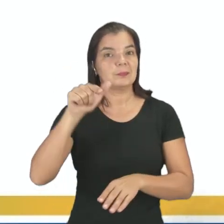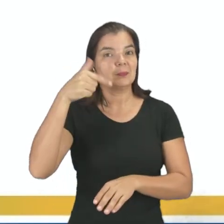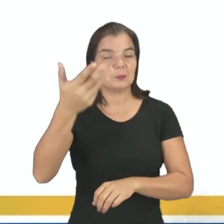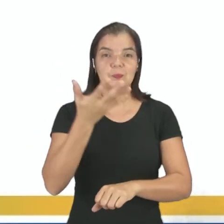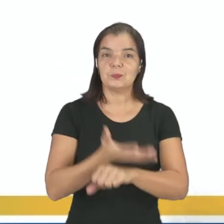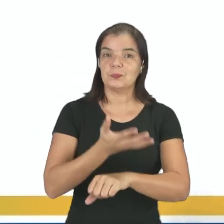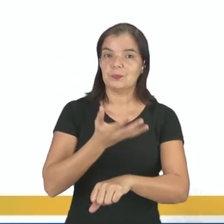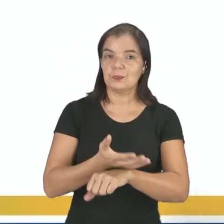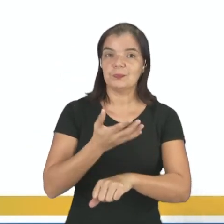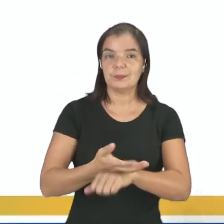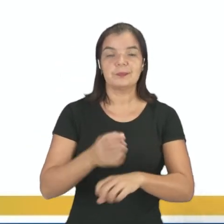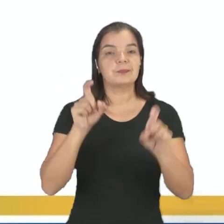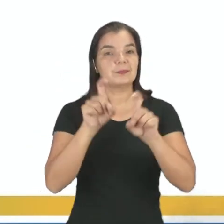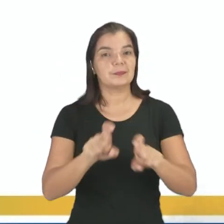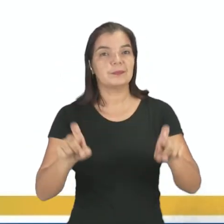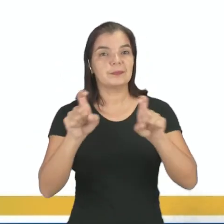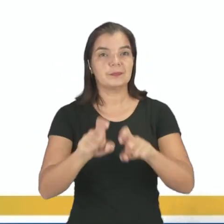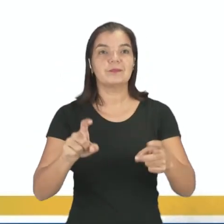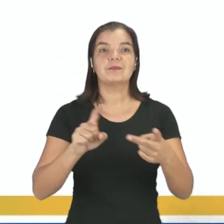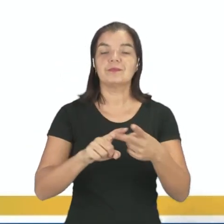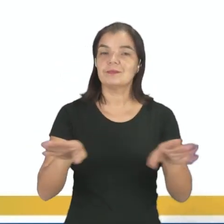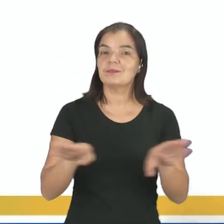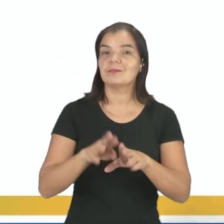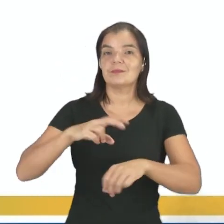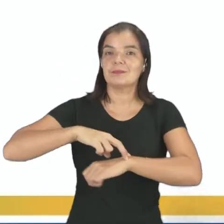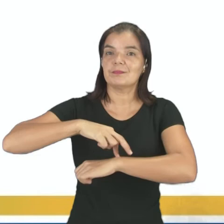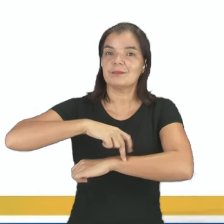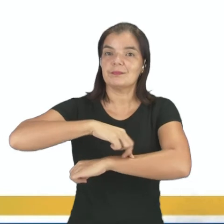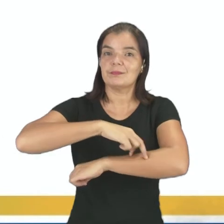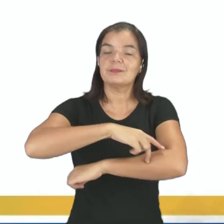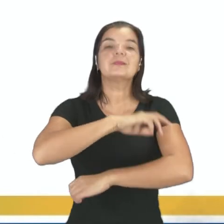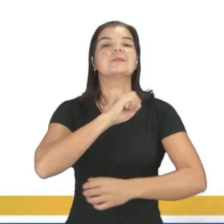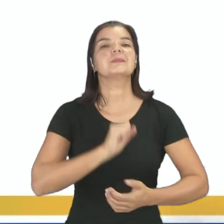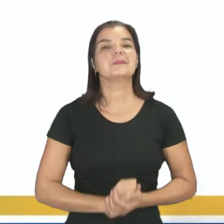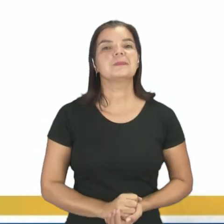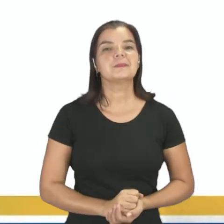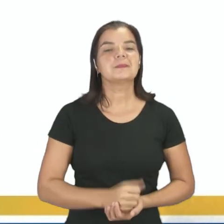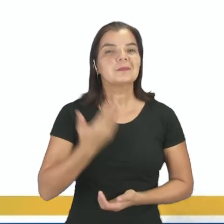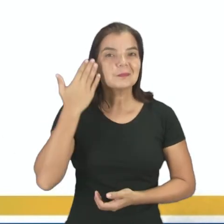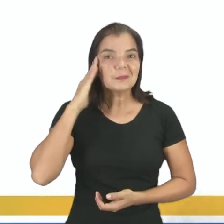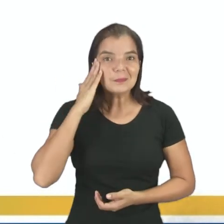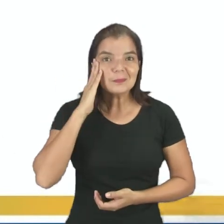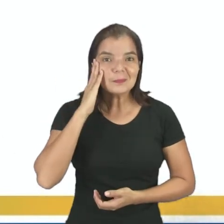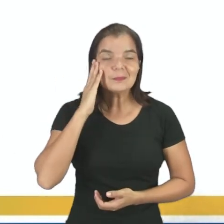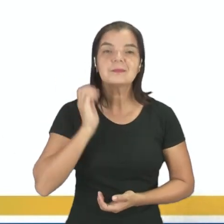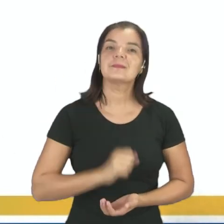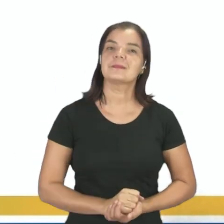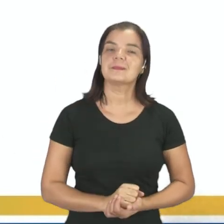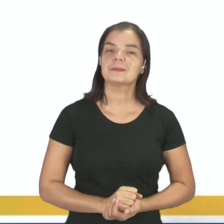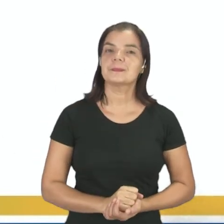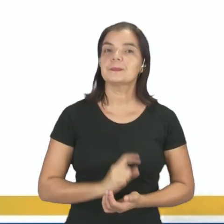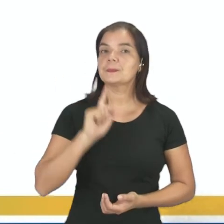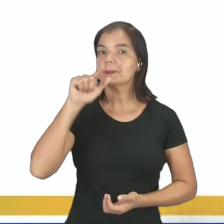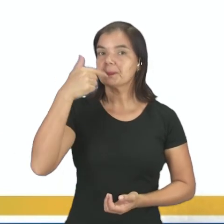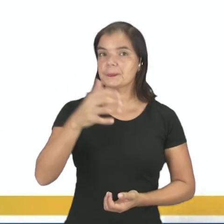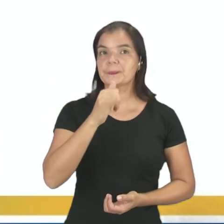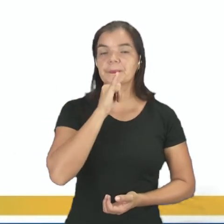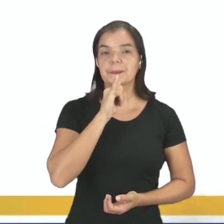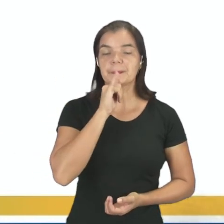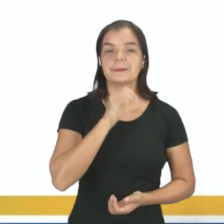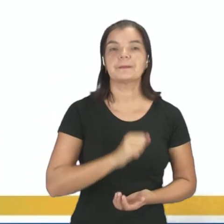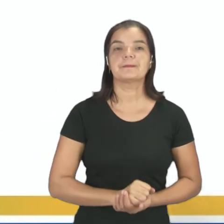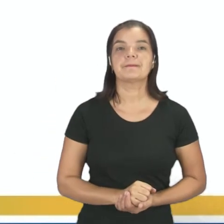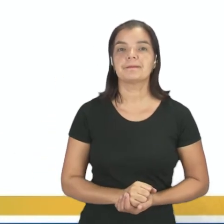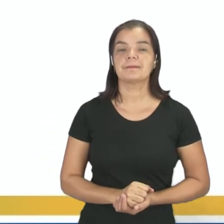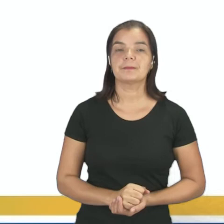outras disciplinas, como informática e inclusive ginástica. Compreendeu bem? Vamos ver uma outra situação